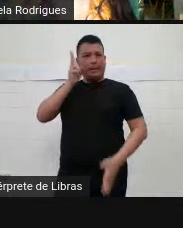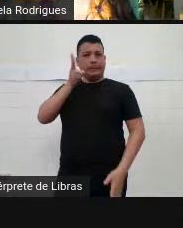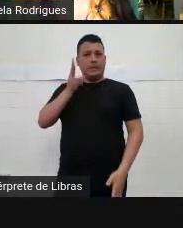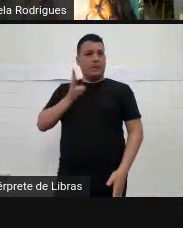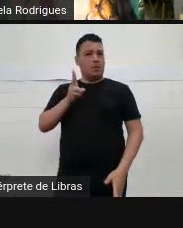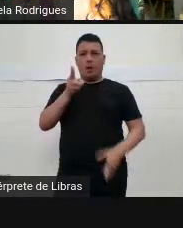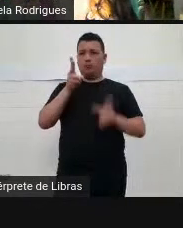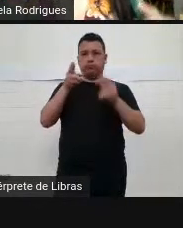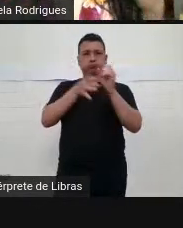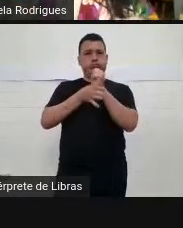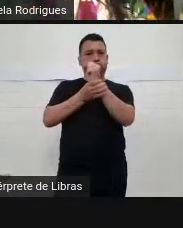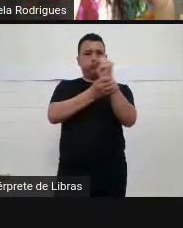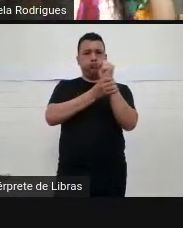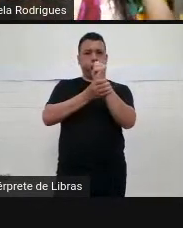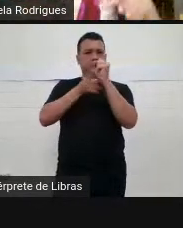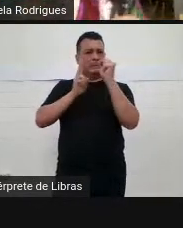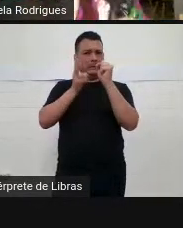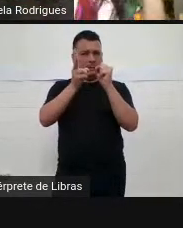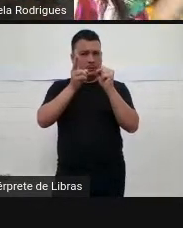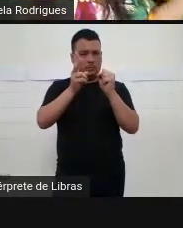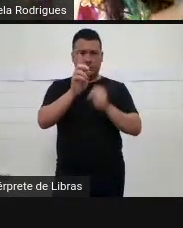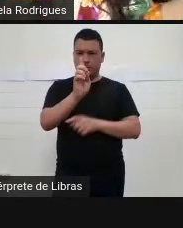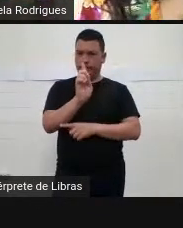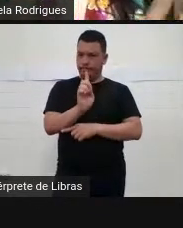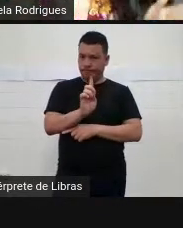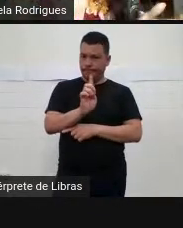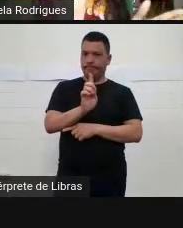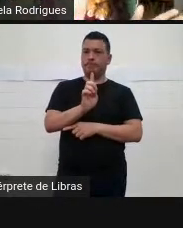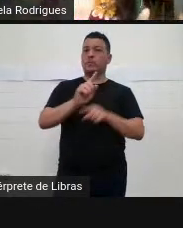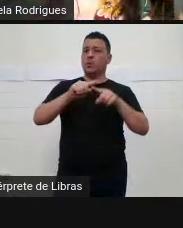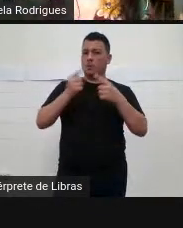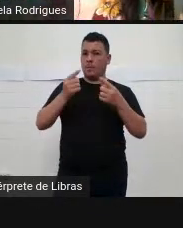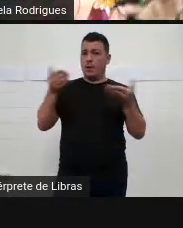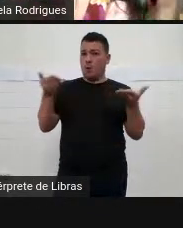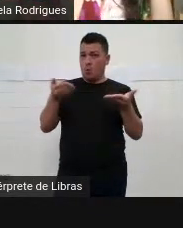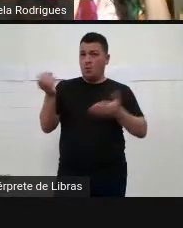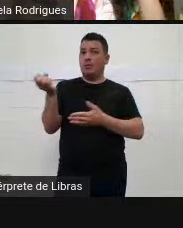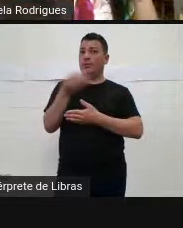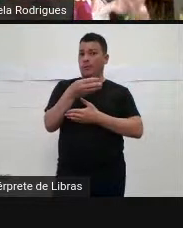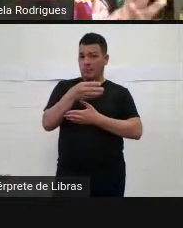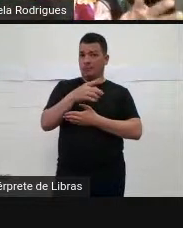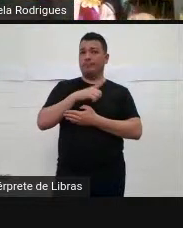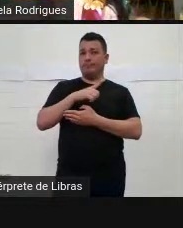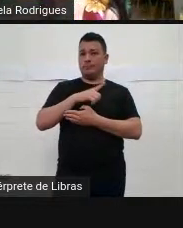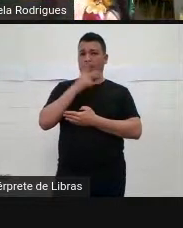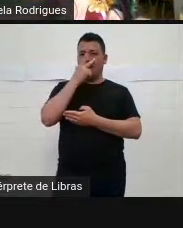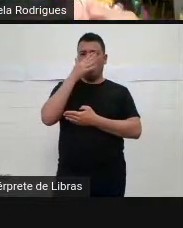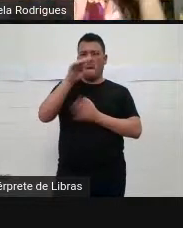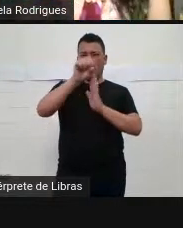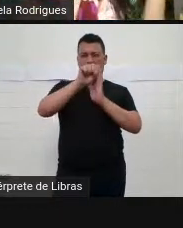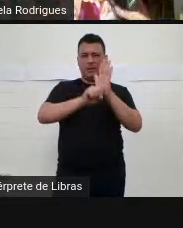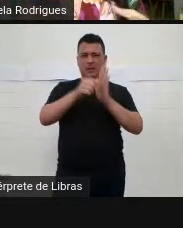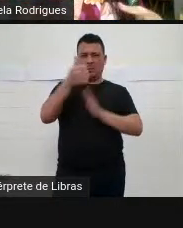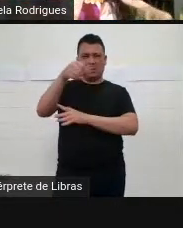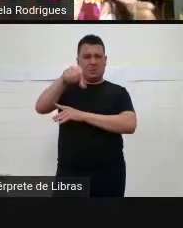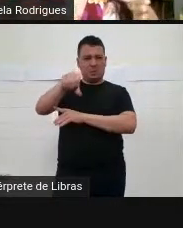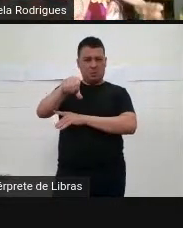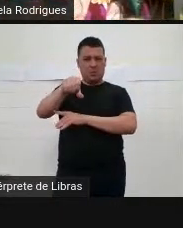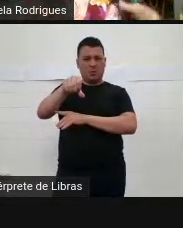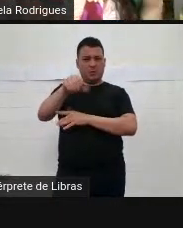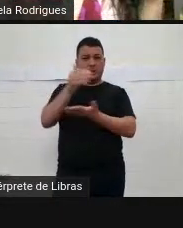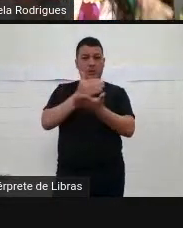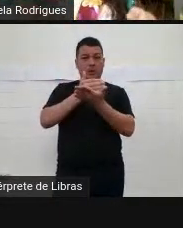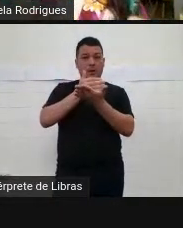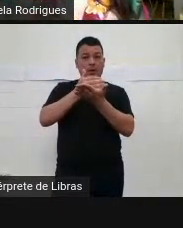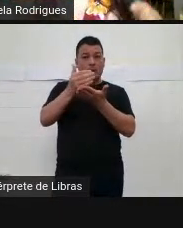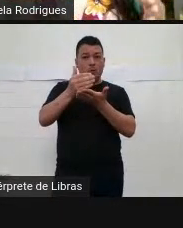existia. Mas ela é bem novinha, né? Finalzinho do século XIX e vai se